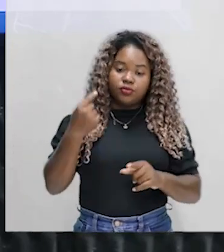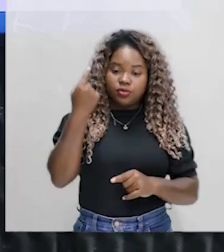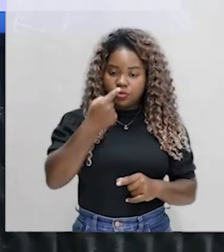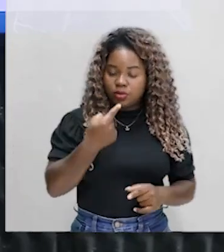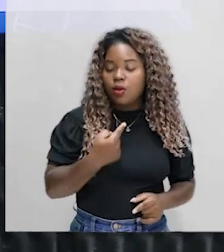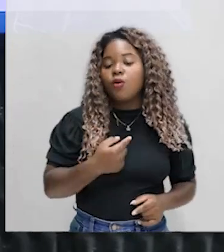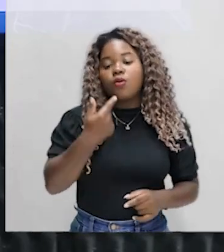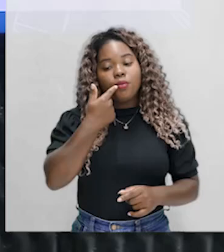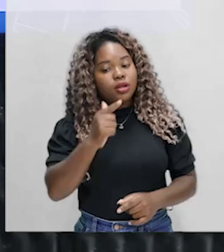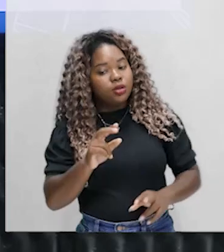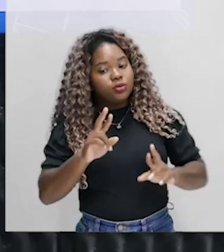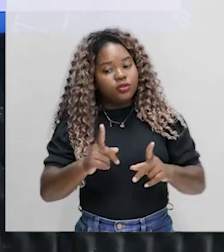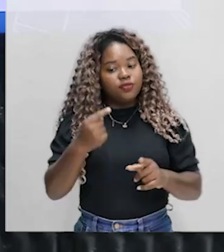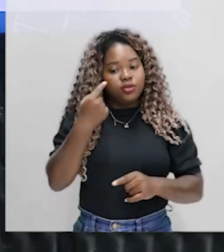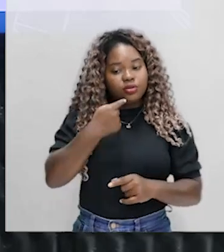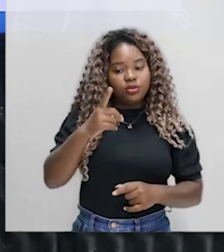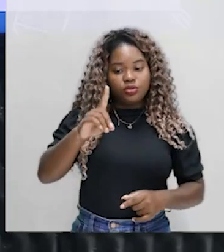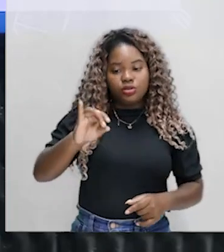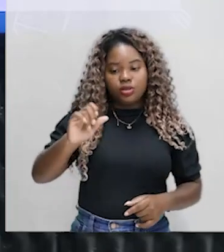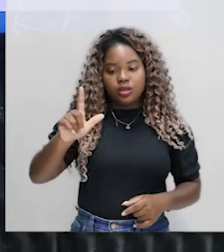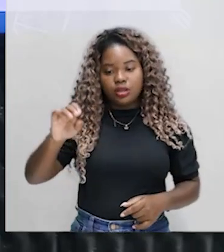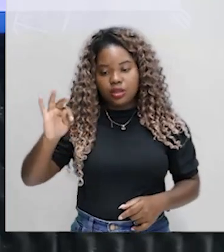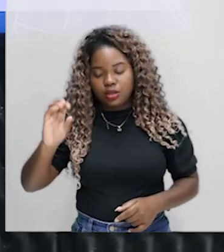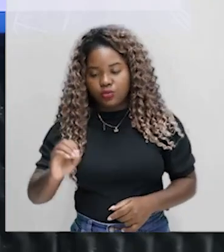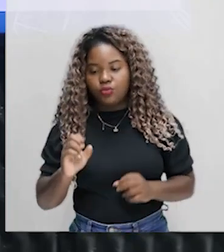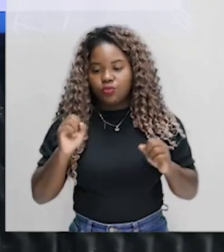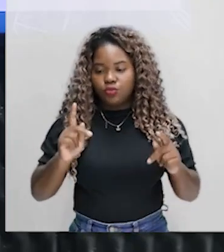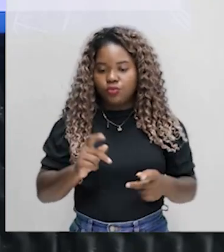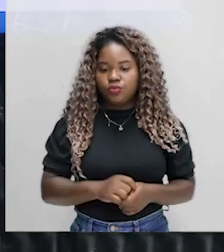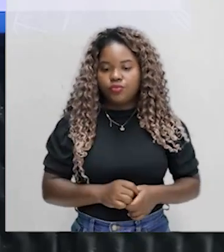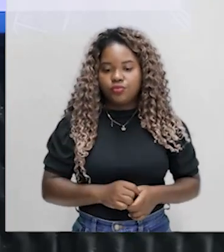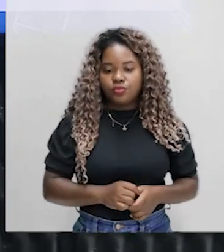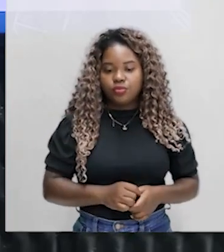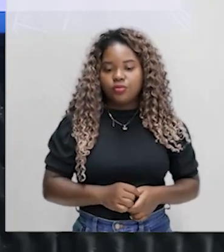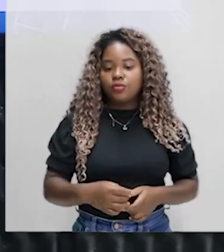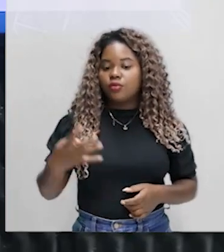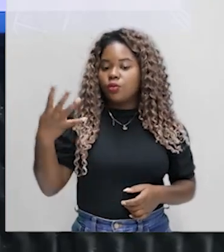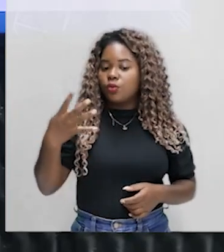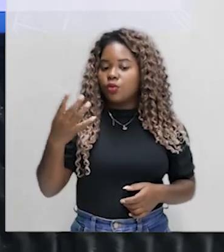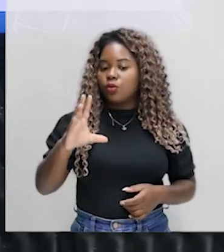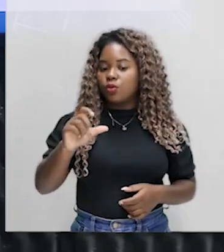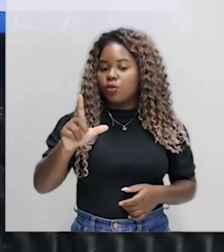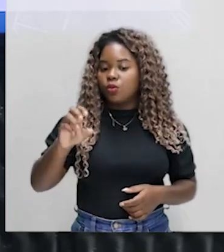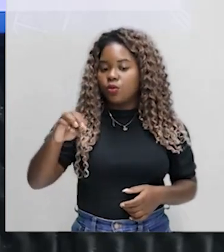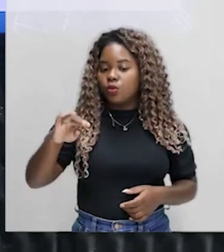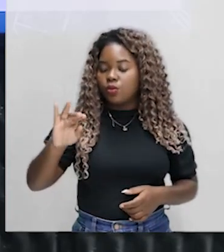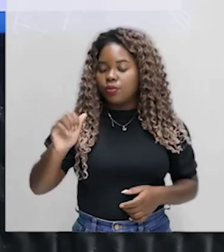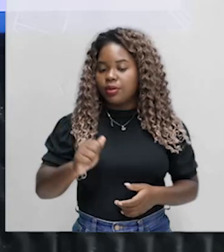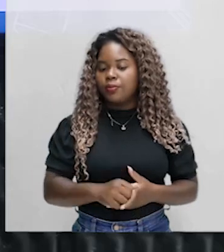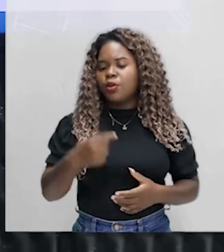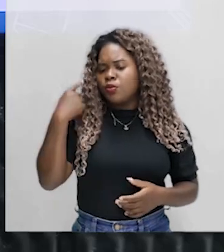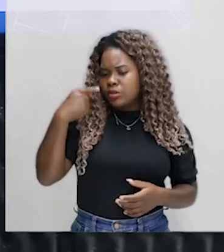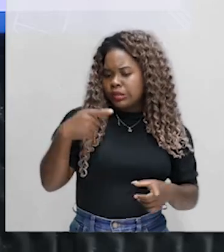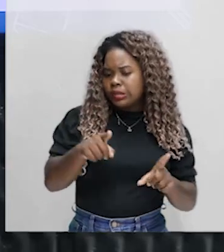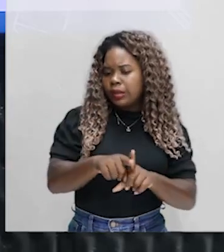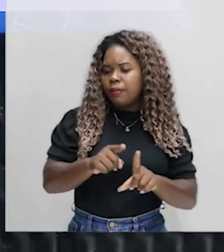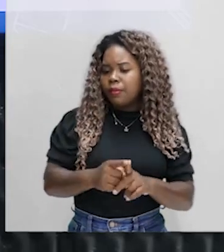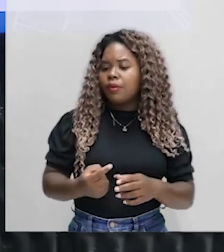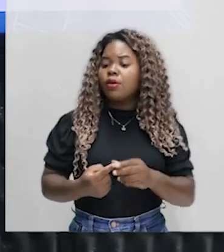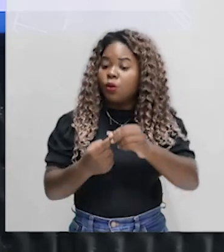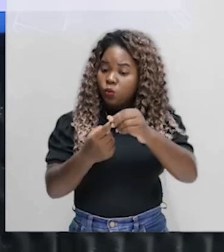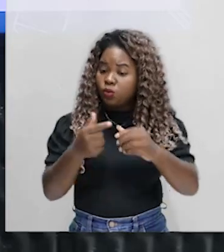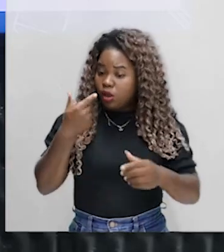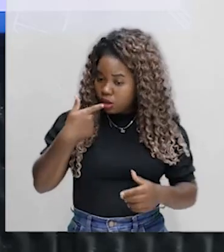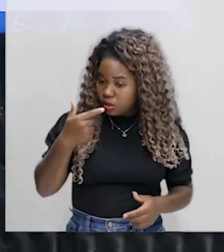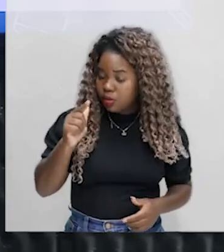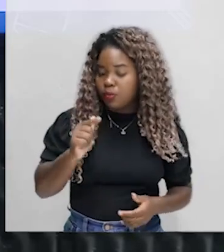idioma diferente do espanhol, é um dialeto, tá? Na Colômbia, o espanhol também é o único idioma oficial